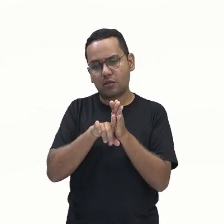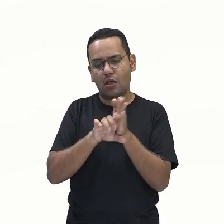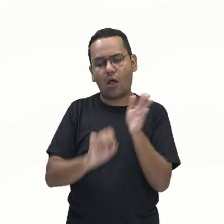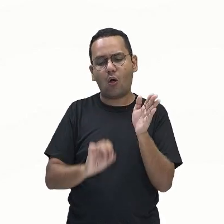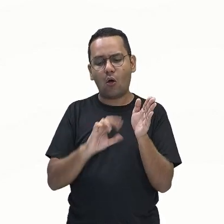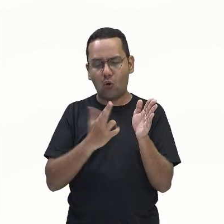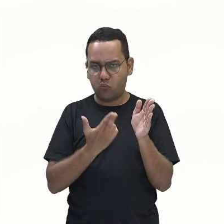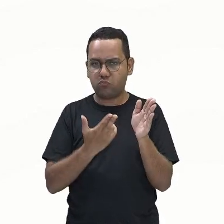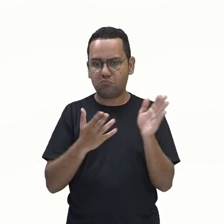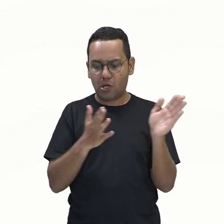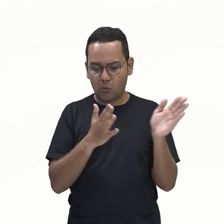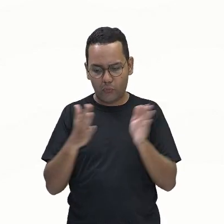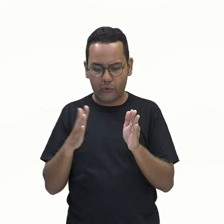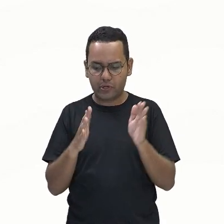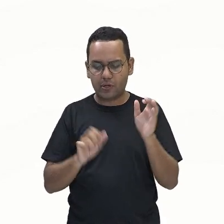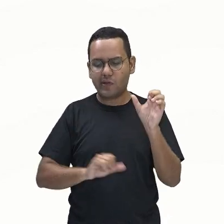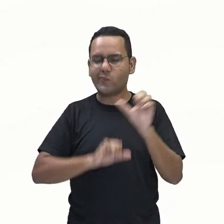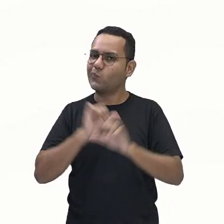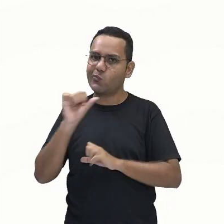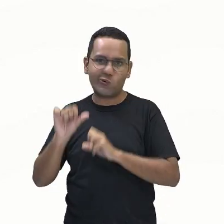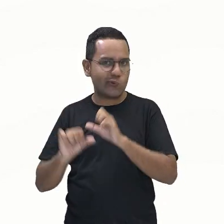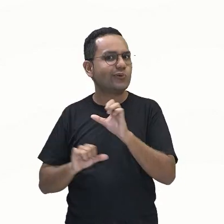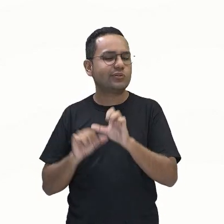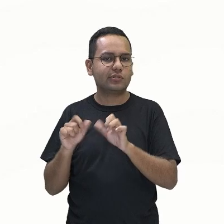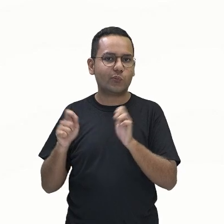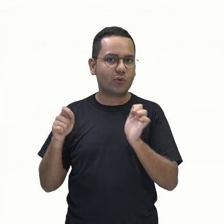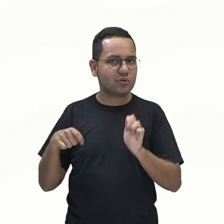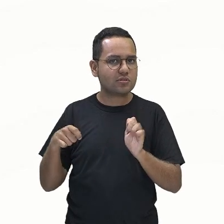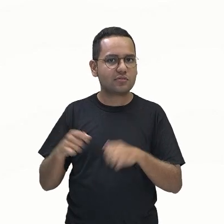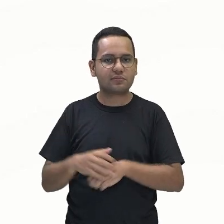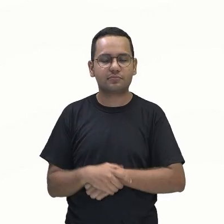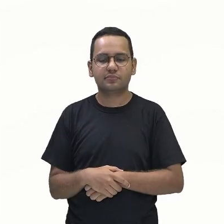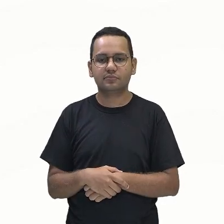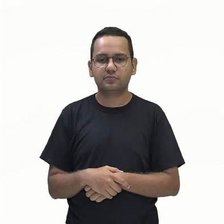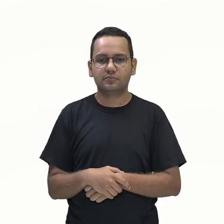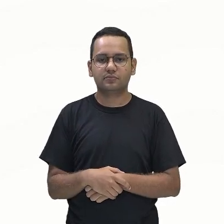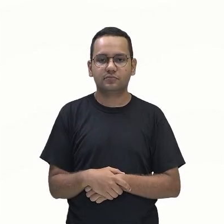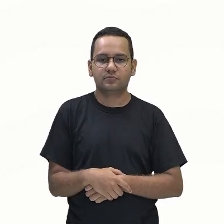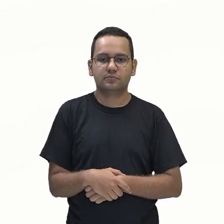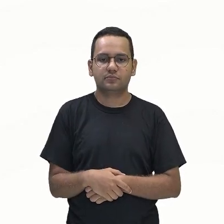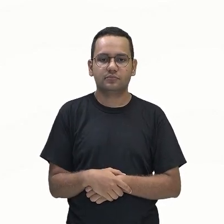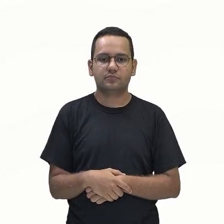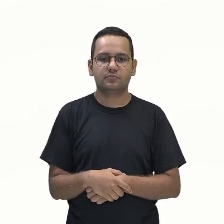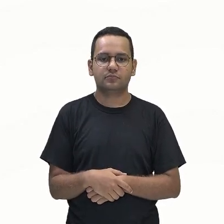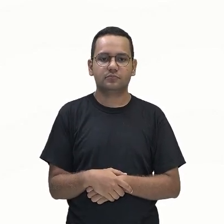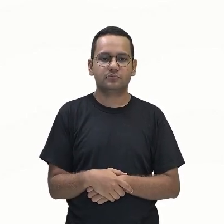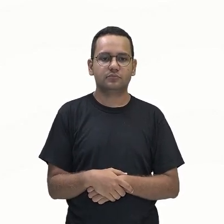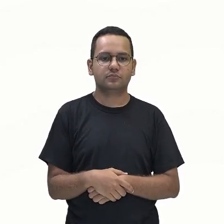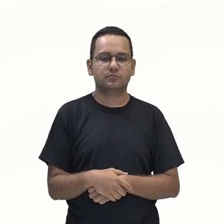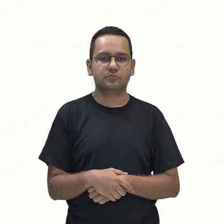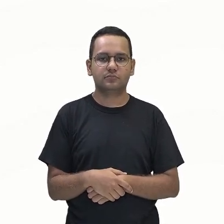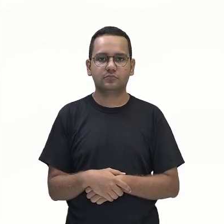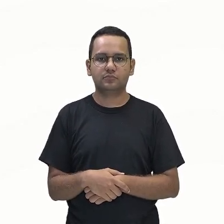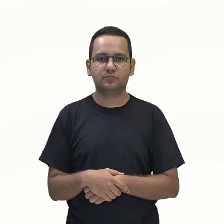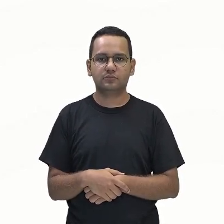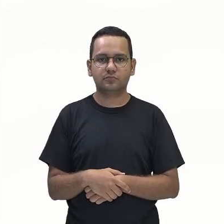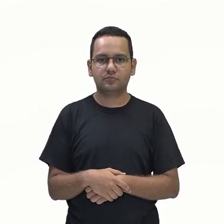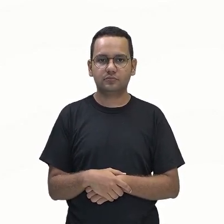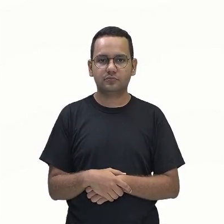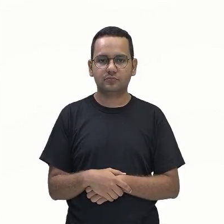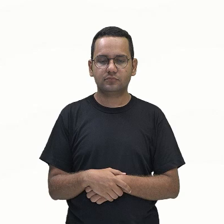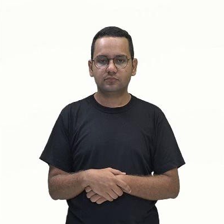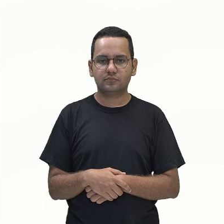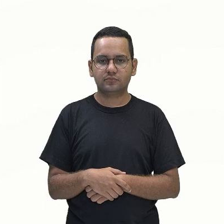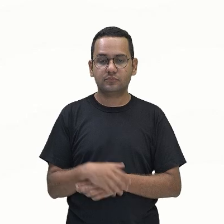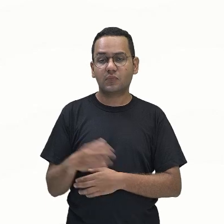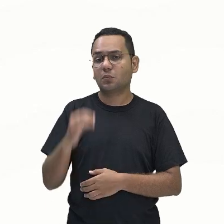ou você refuta aquela hipótese, ou você não aceita aquela hipótese. tá? Então, no exemplo que eu comentei